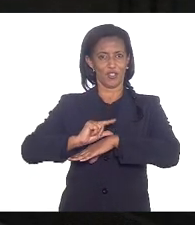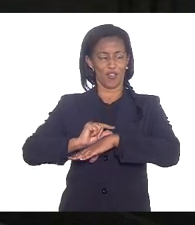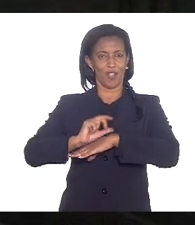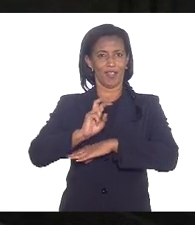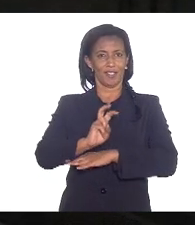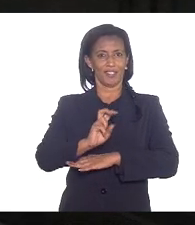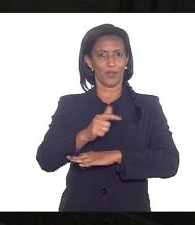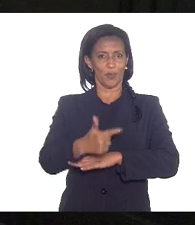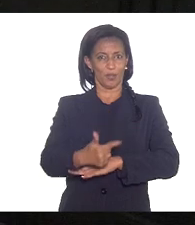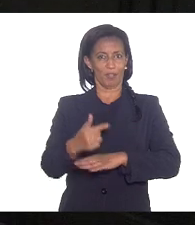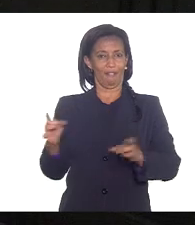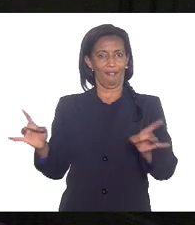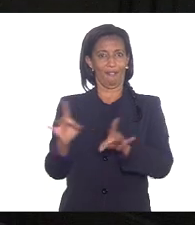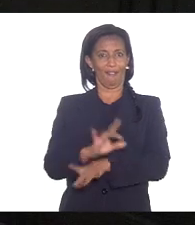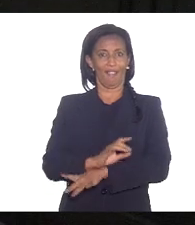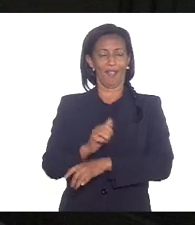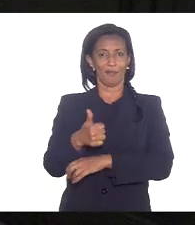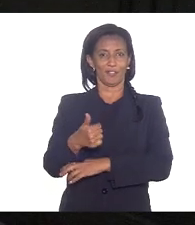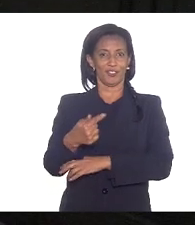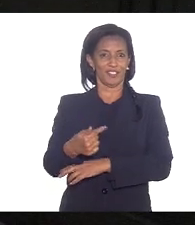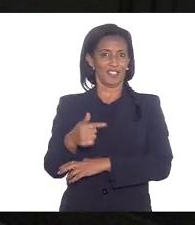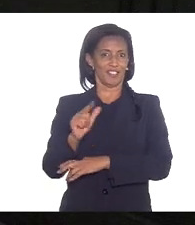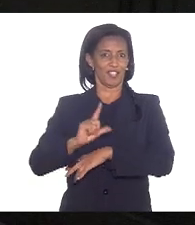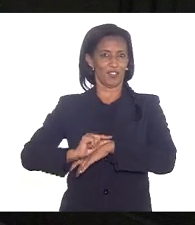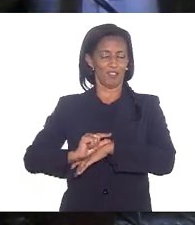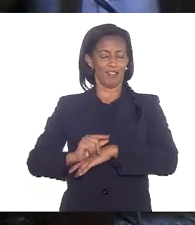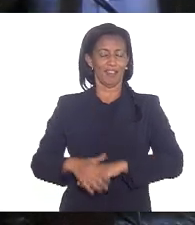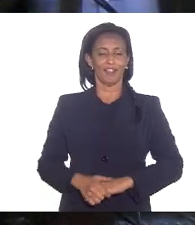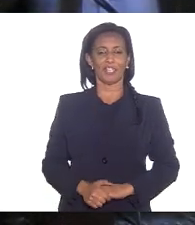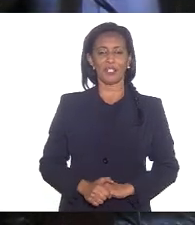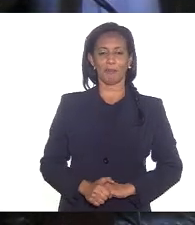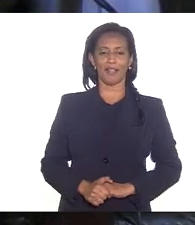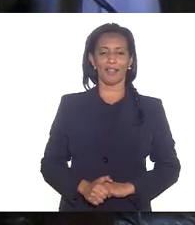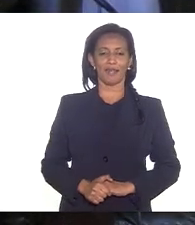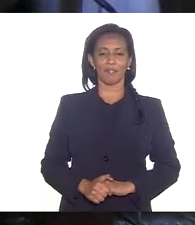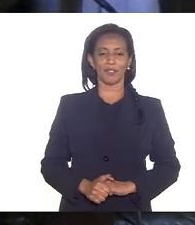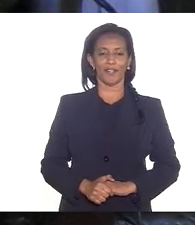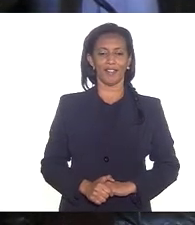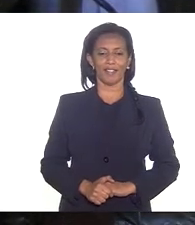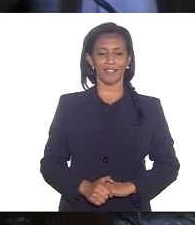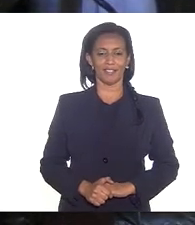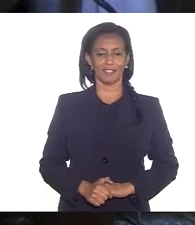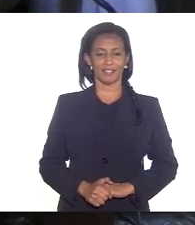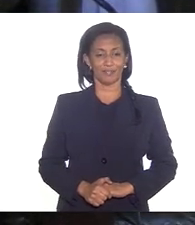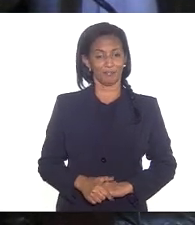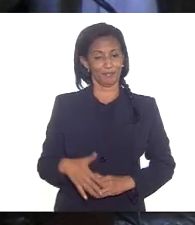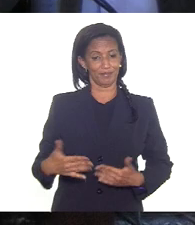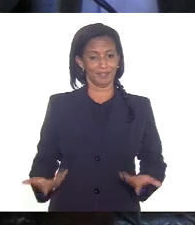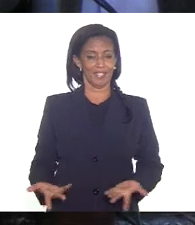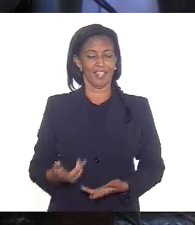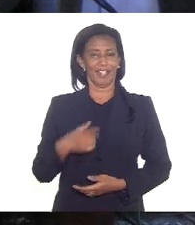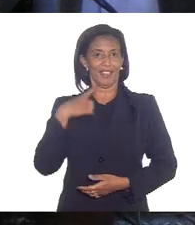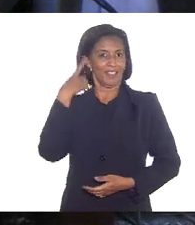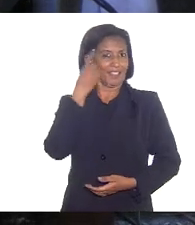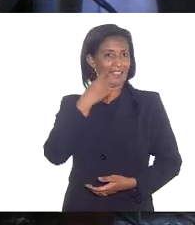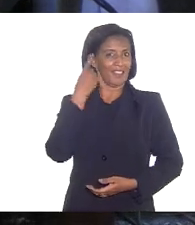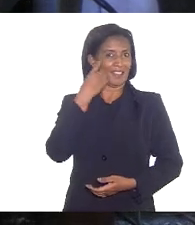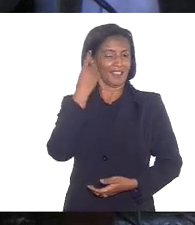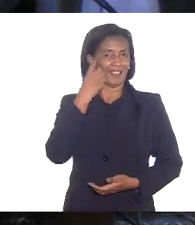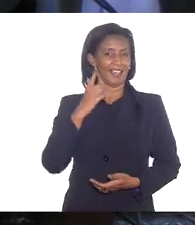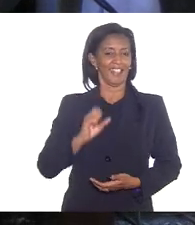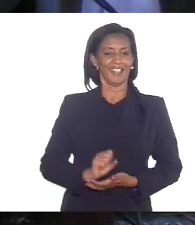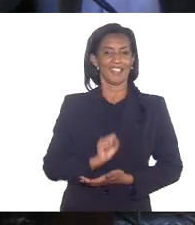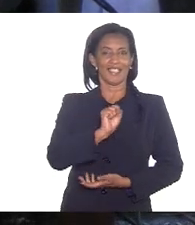15:52 encerrou ser 17 horas e vamos Deputado Samuel